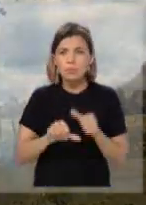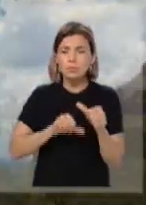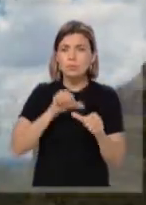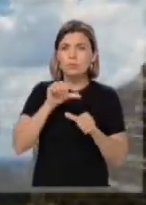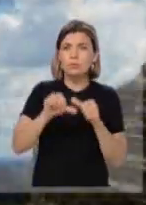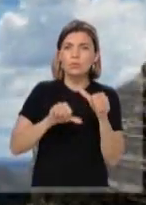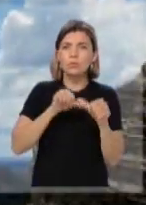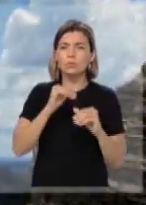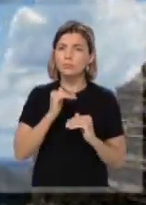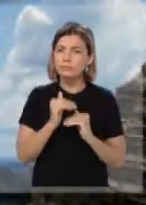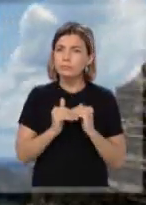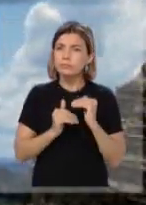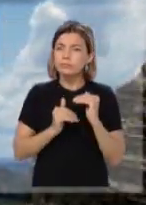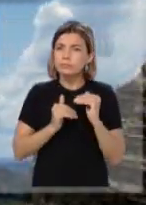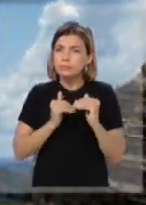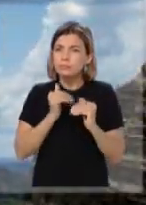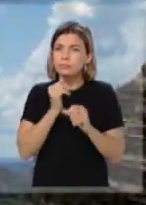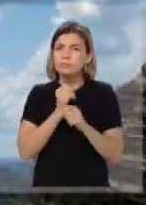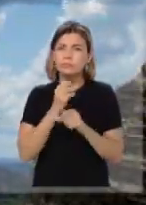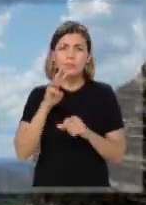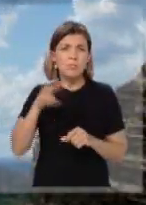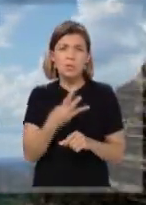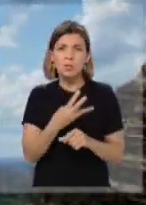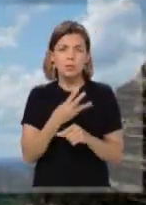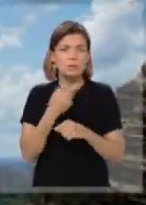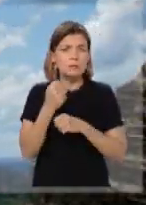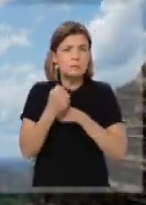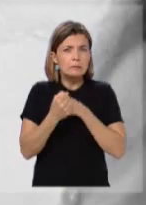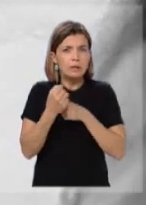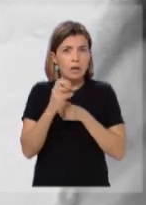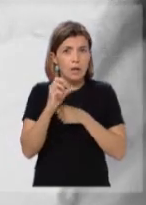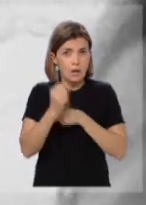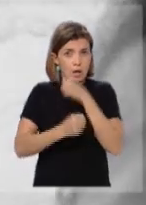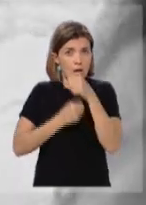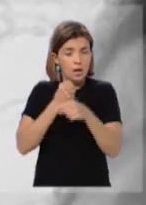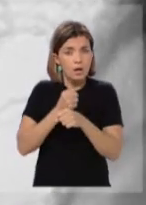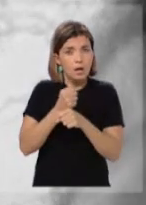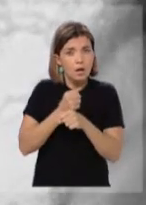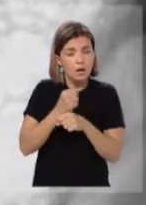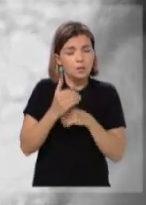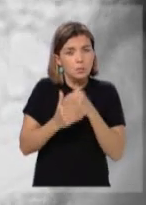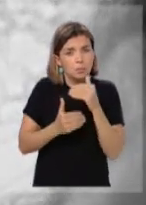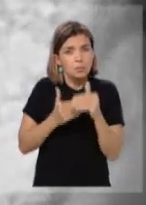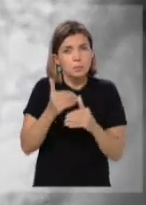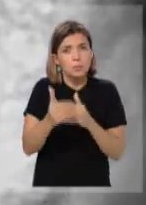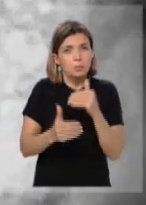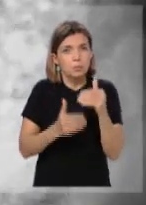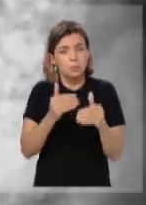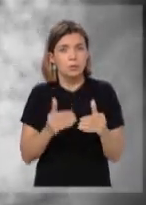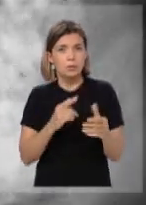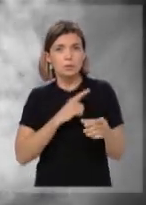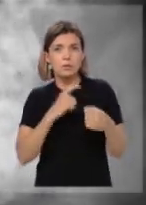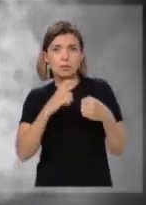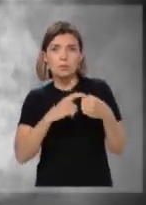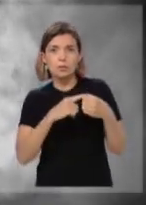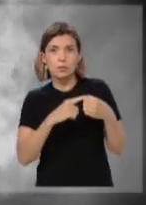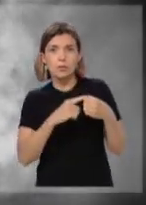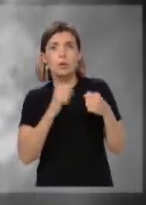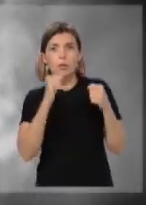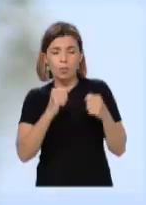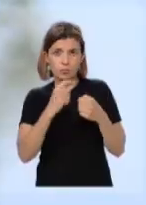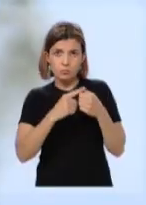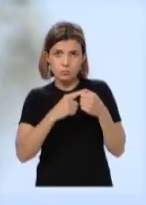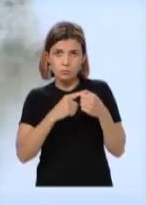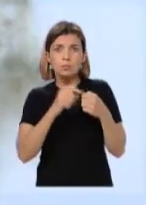Essas mudanças ocorrem lentamente ao longo de milhões de anos. Um organismo unicelular pode originar